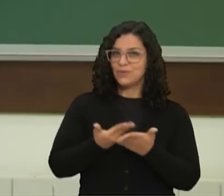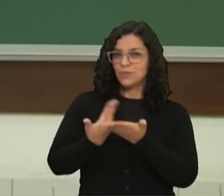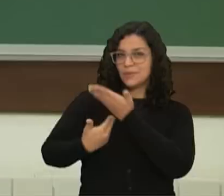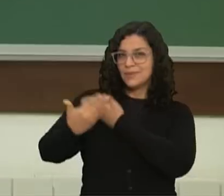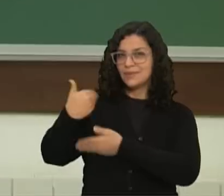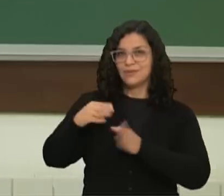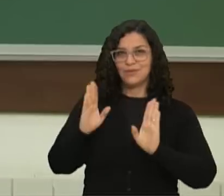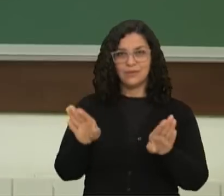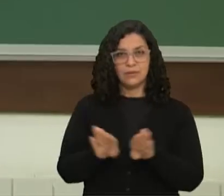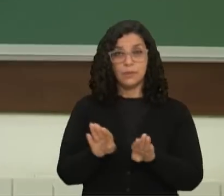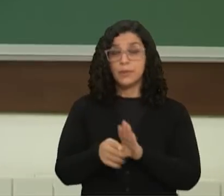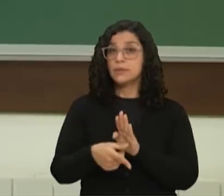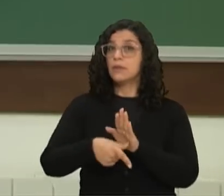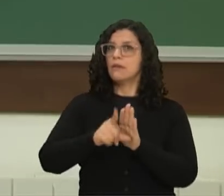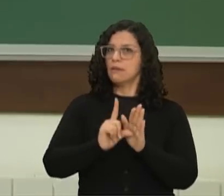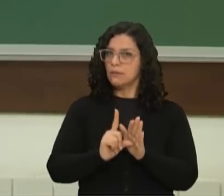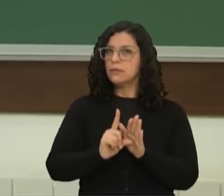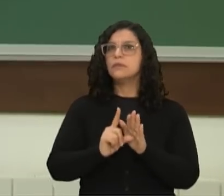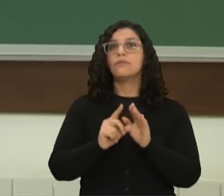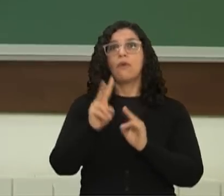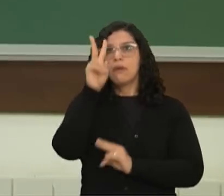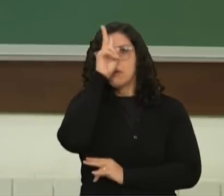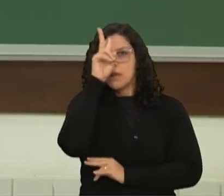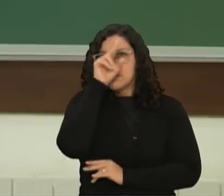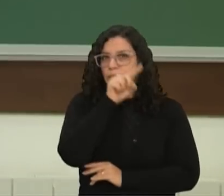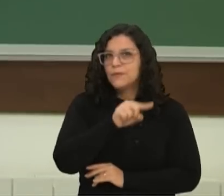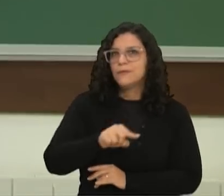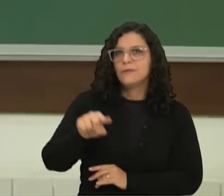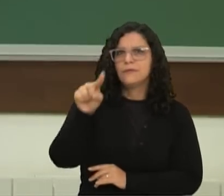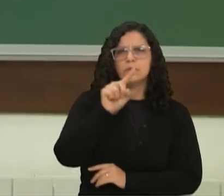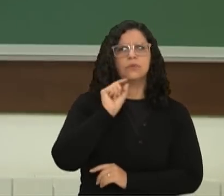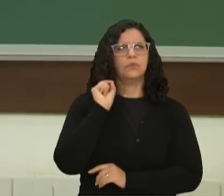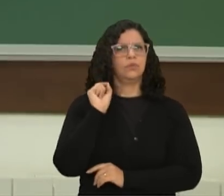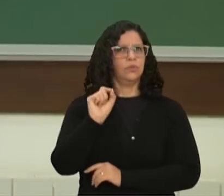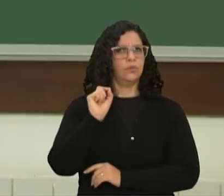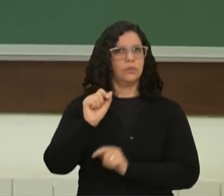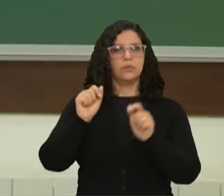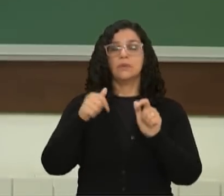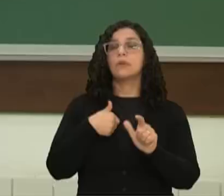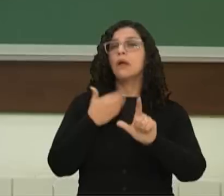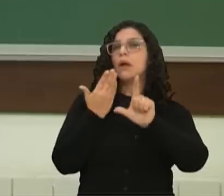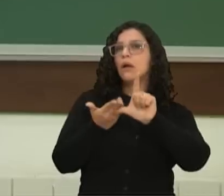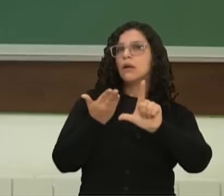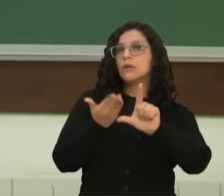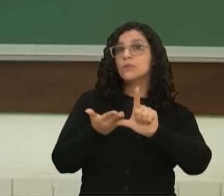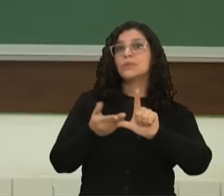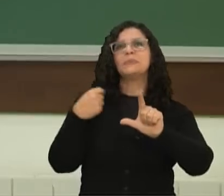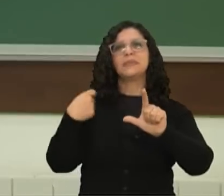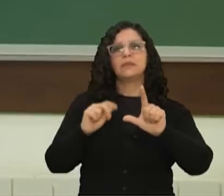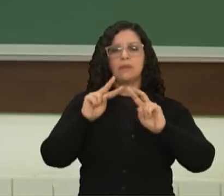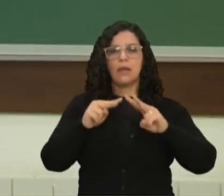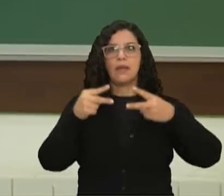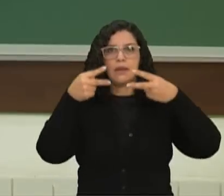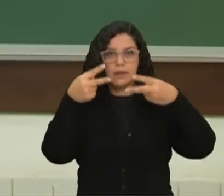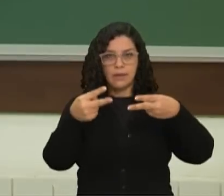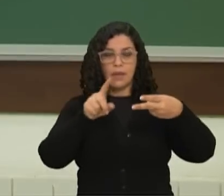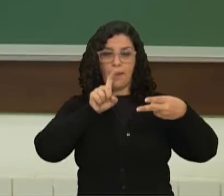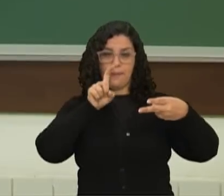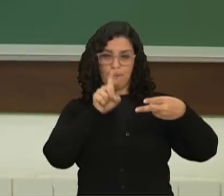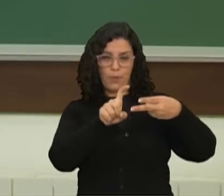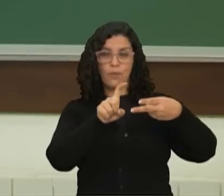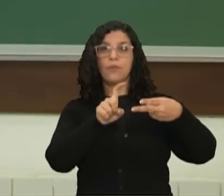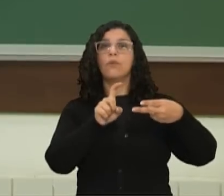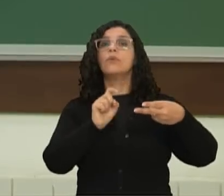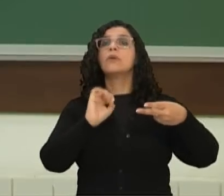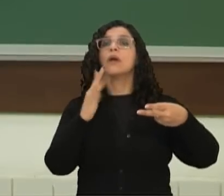passada. Mas antes disso, quero lembrá-los de registrar lá no Google Classroom a presença de vocês. Lembre que agora mudou,